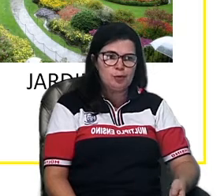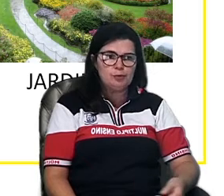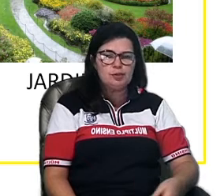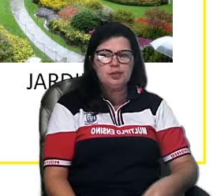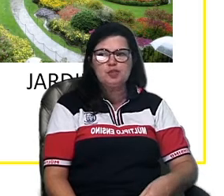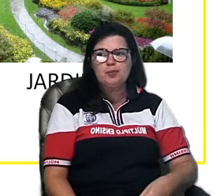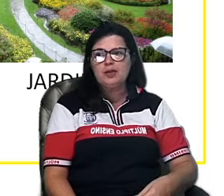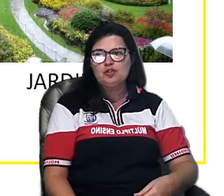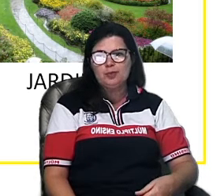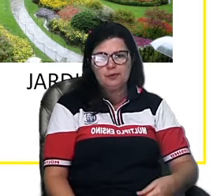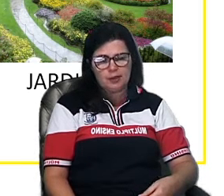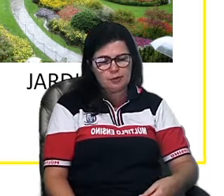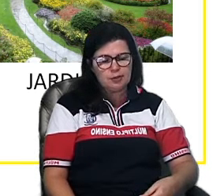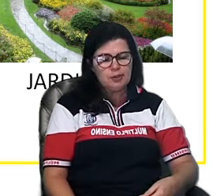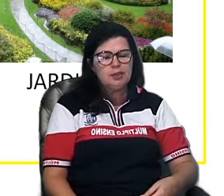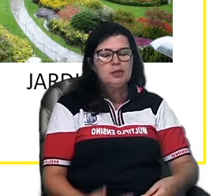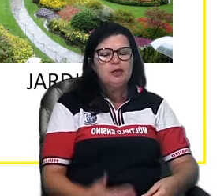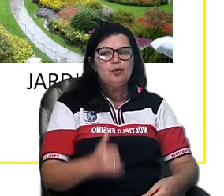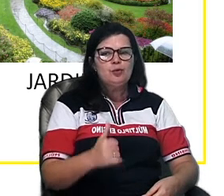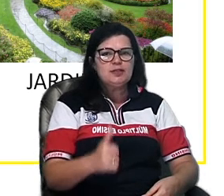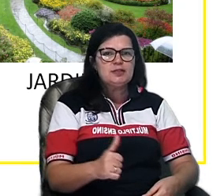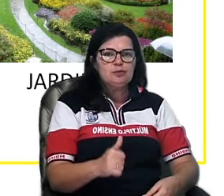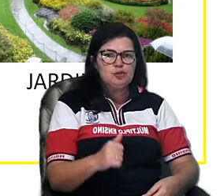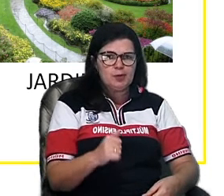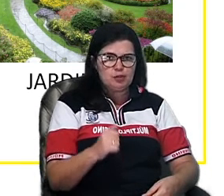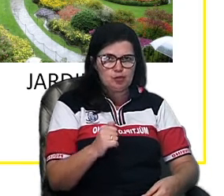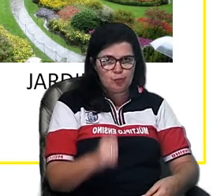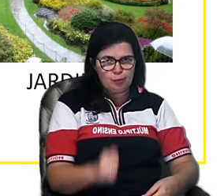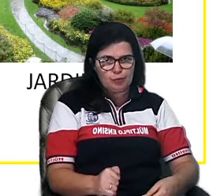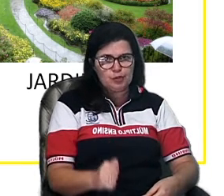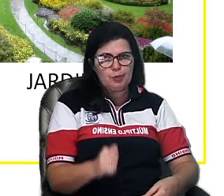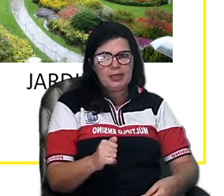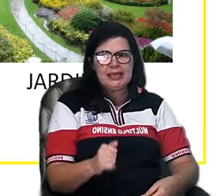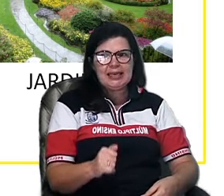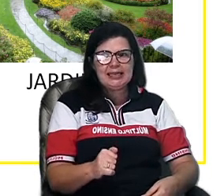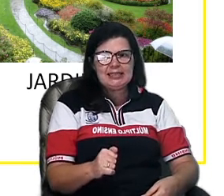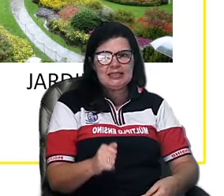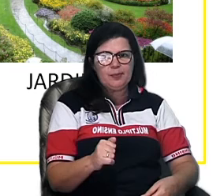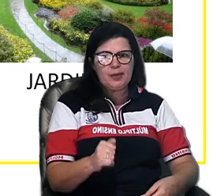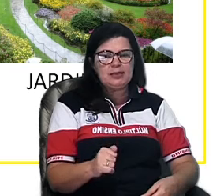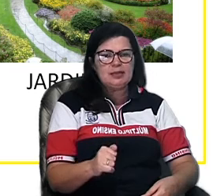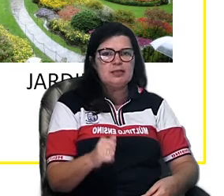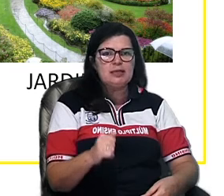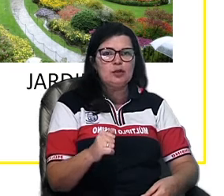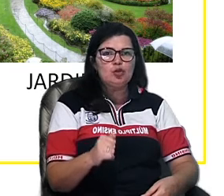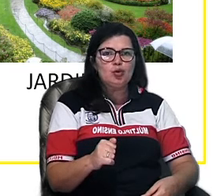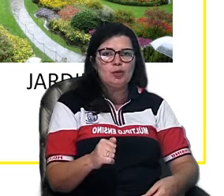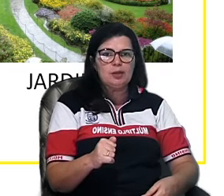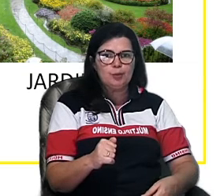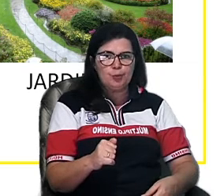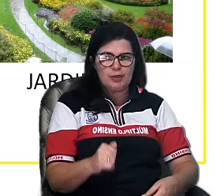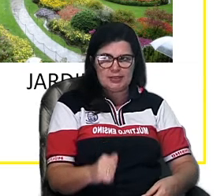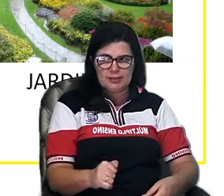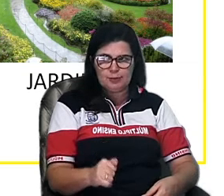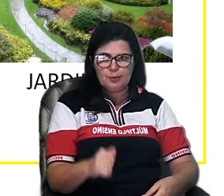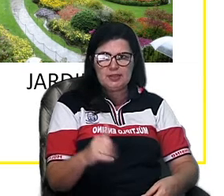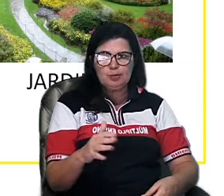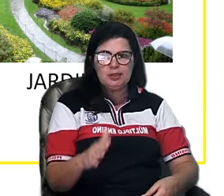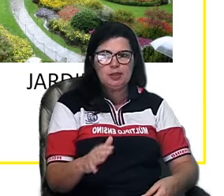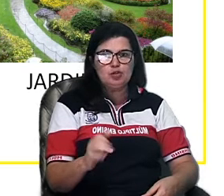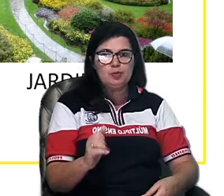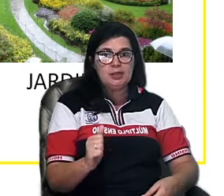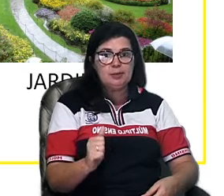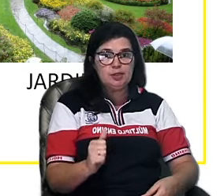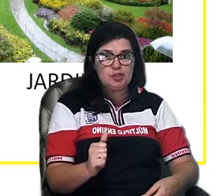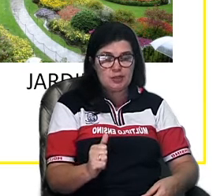espaços públicos e espaços privados. O que são espaços públicos? São aqueles que pertencem a toda a população e